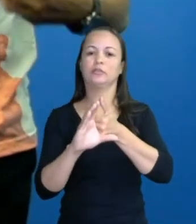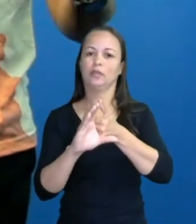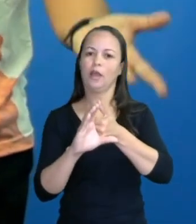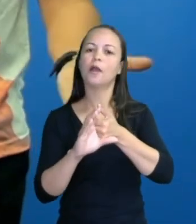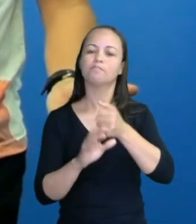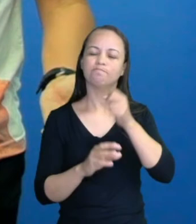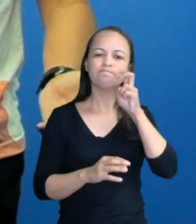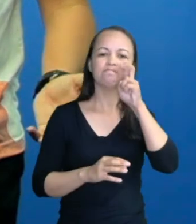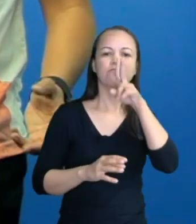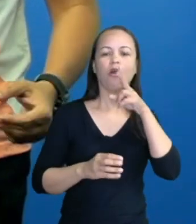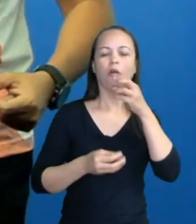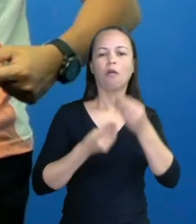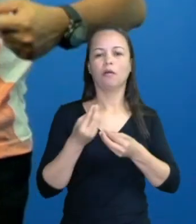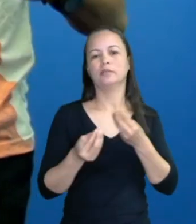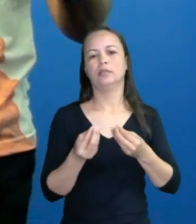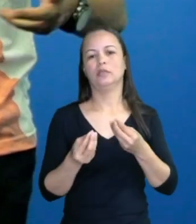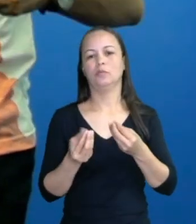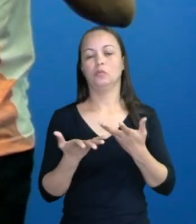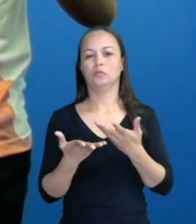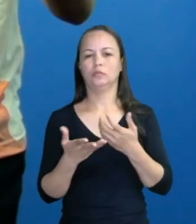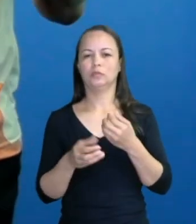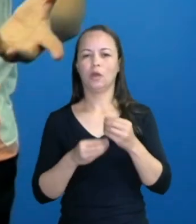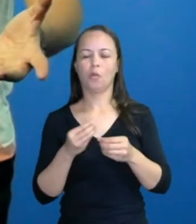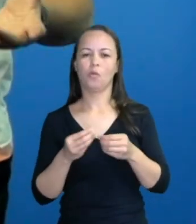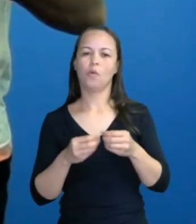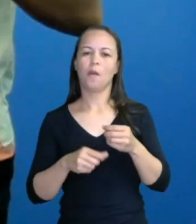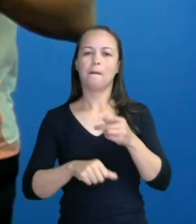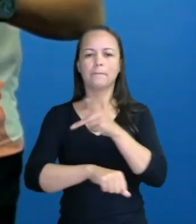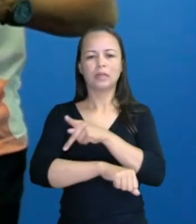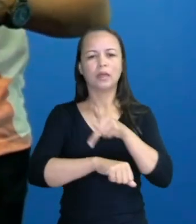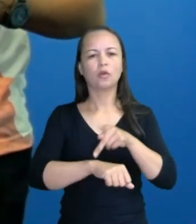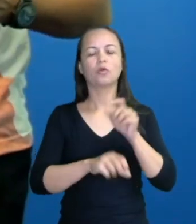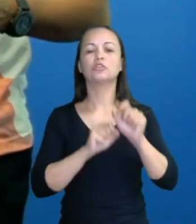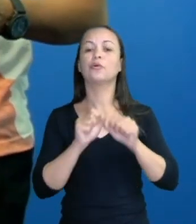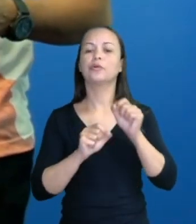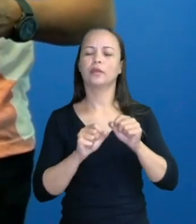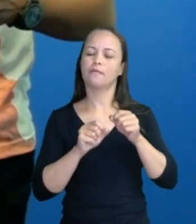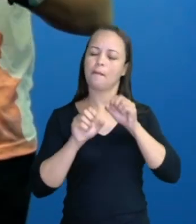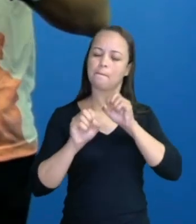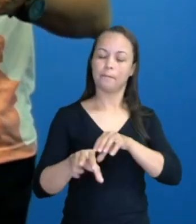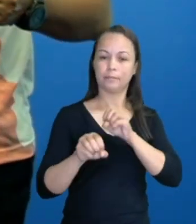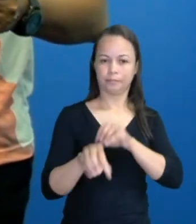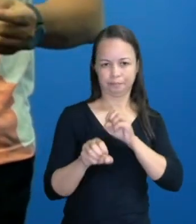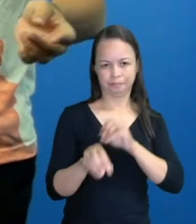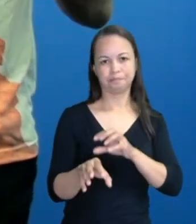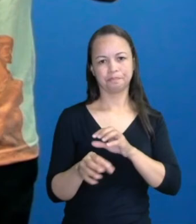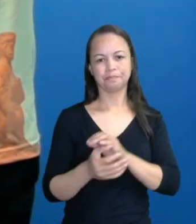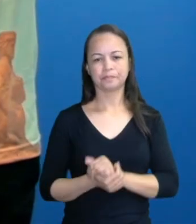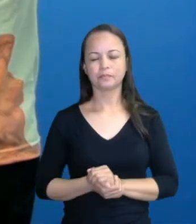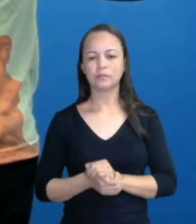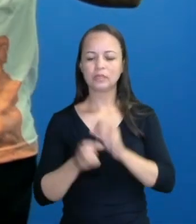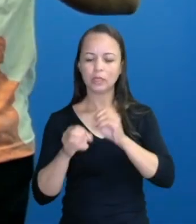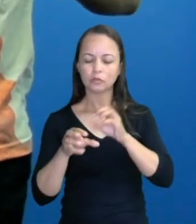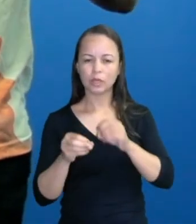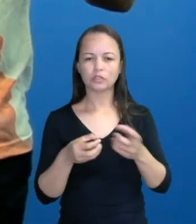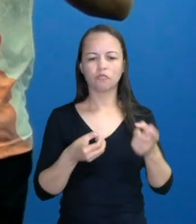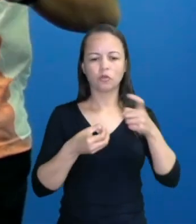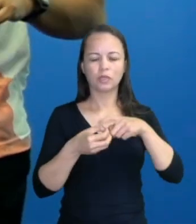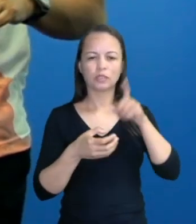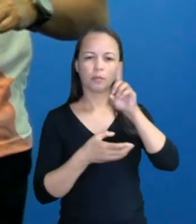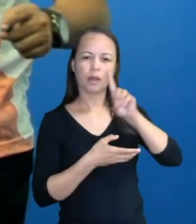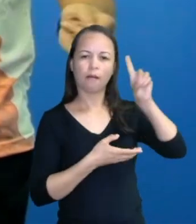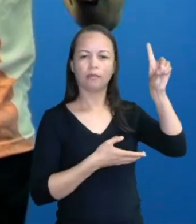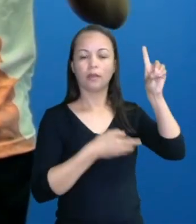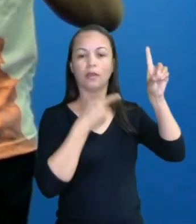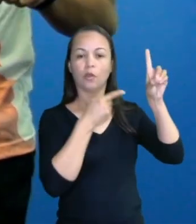forte. Inclusive uma função pedagógica. Como assim? A educação das pessoas era essa educação voltada para o divino e